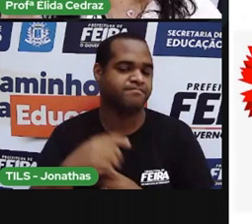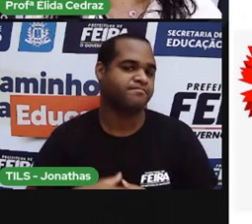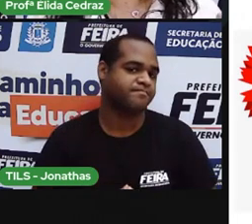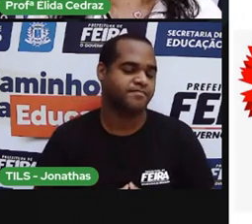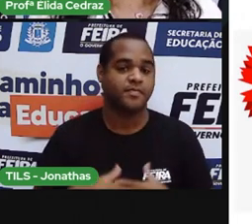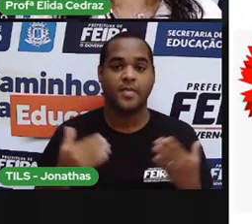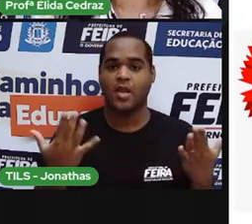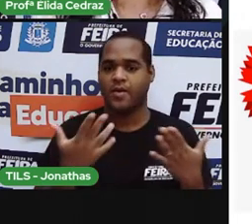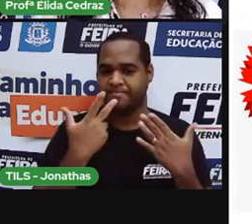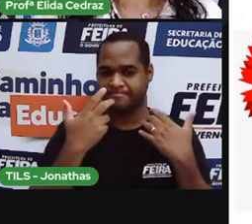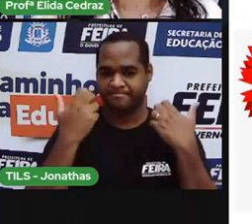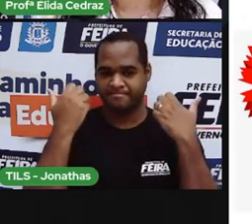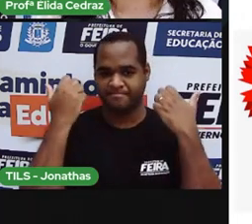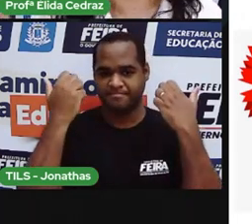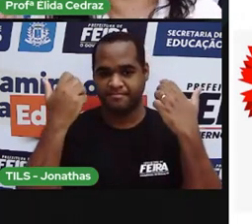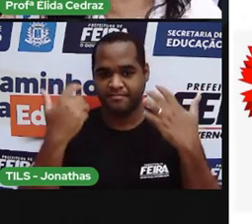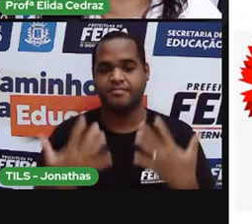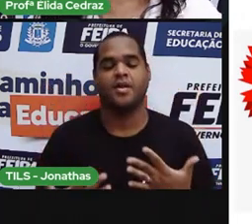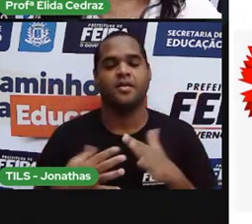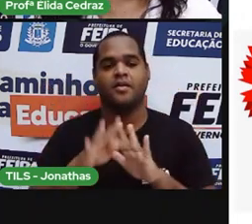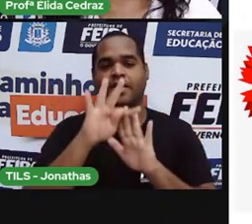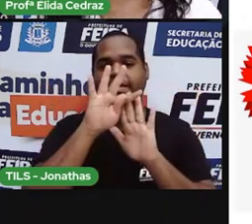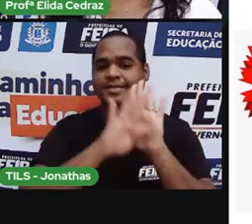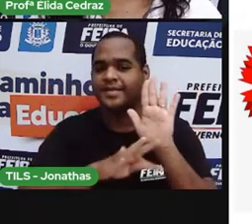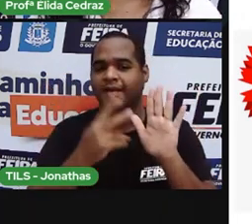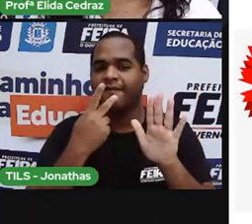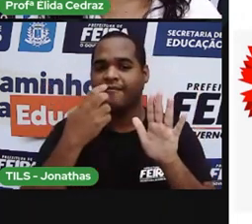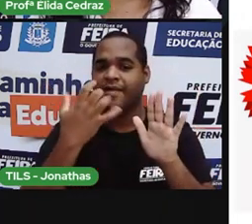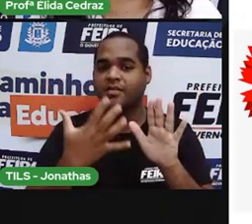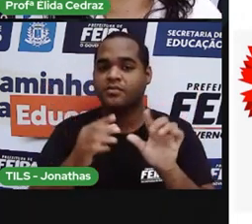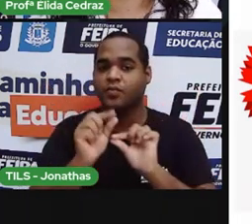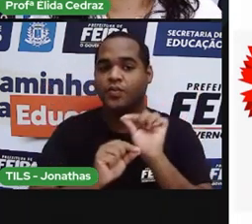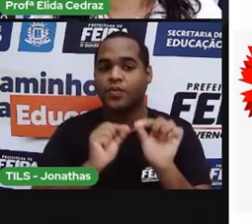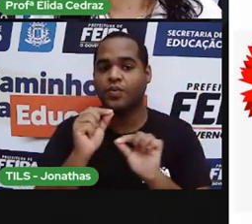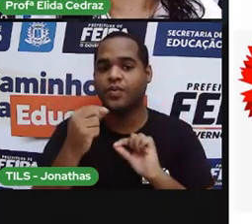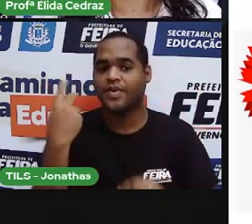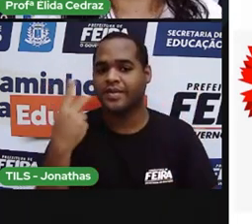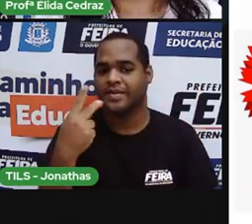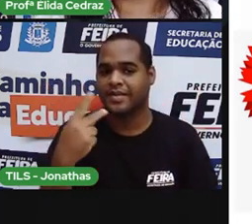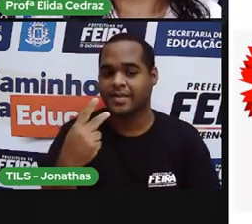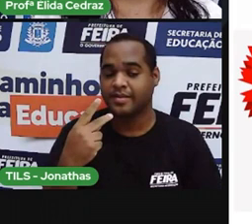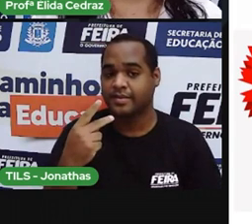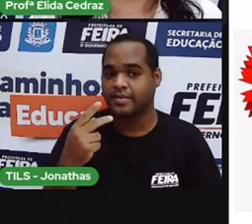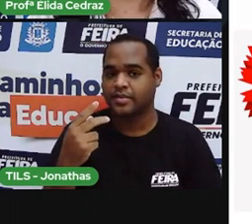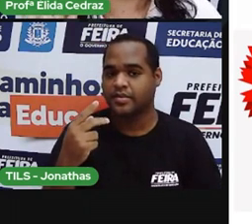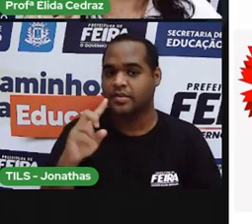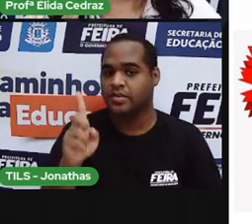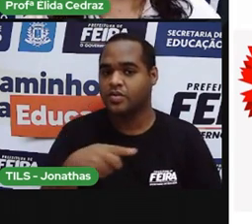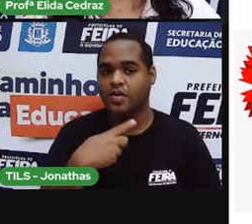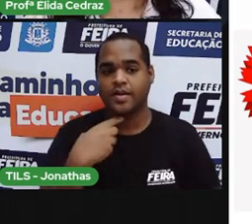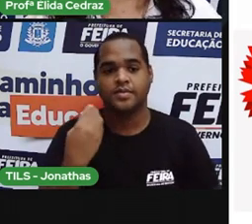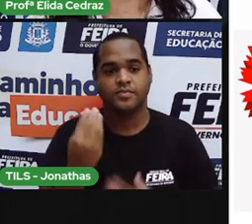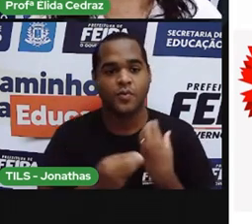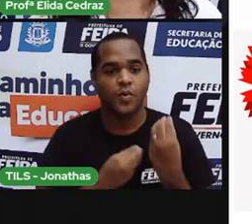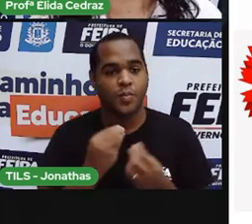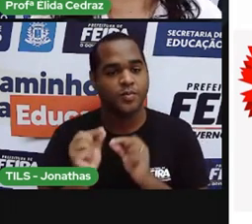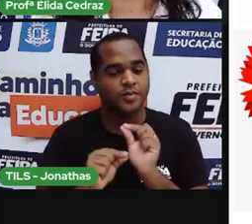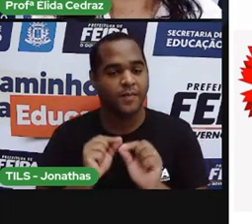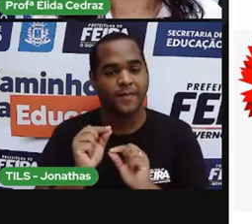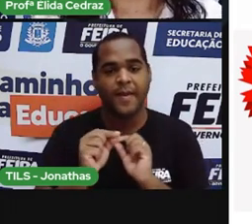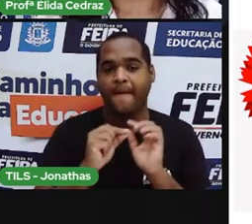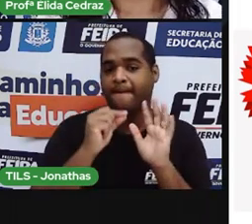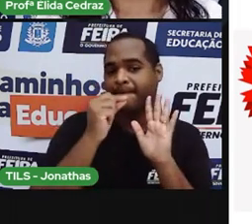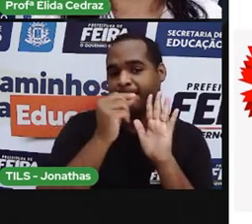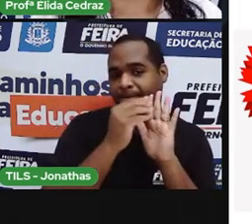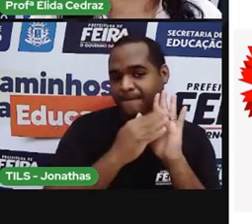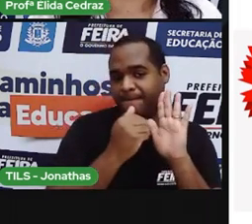Agora, voltando ao nosso texto, O Cravo e a Rosa. Nós vamos pintar as palavras